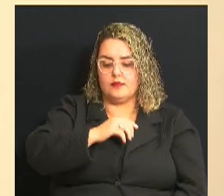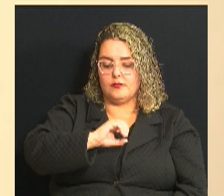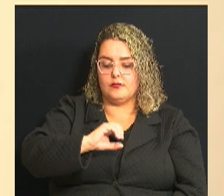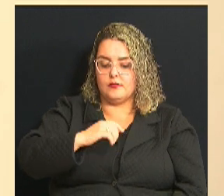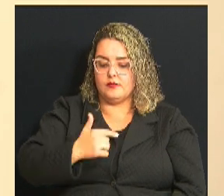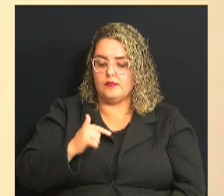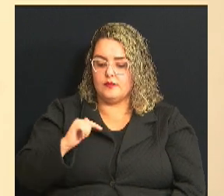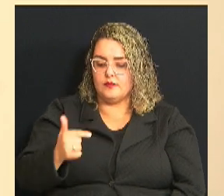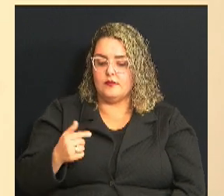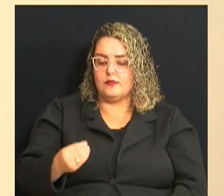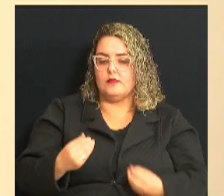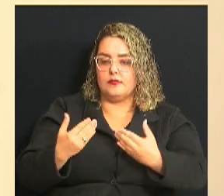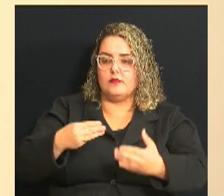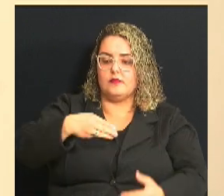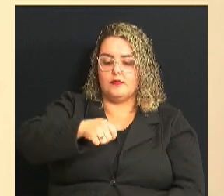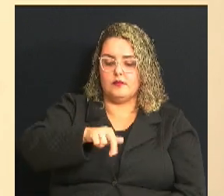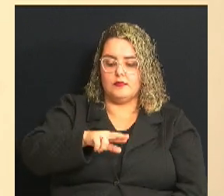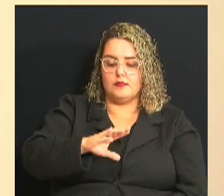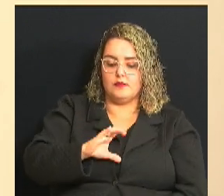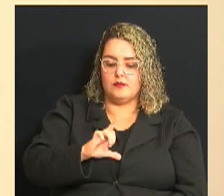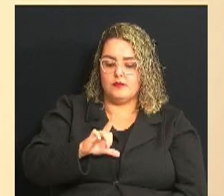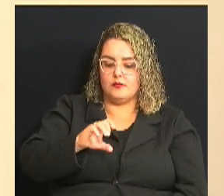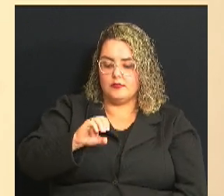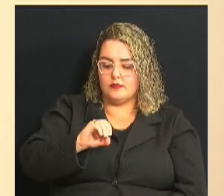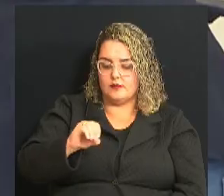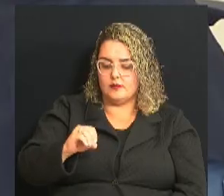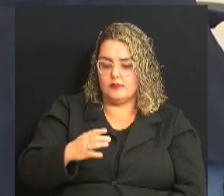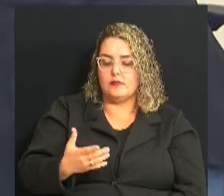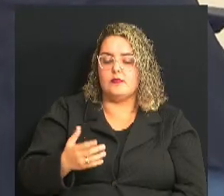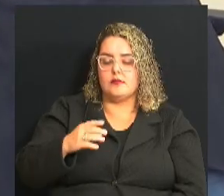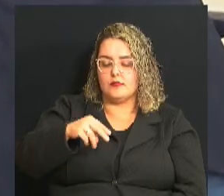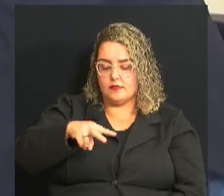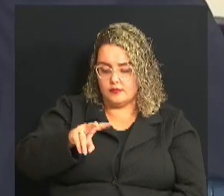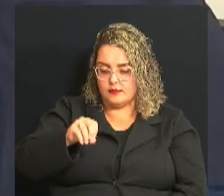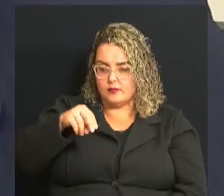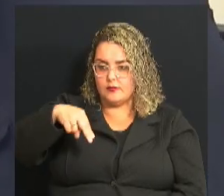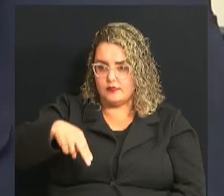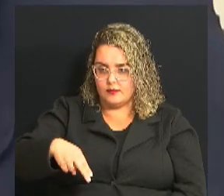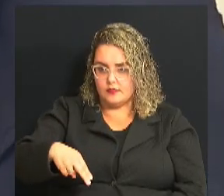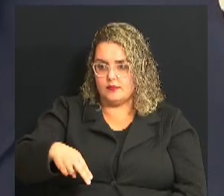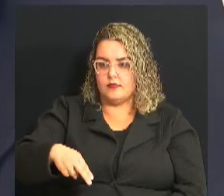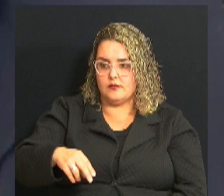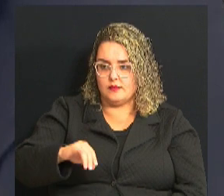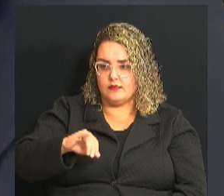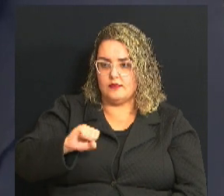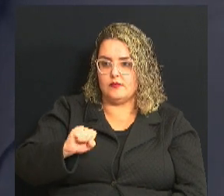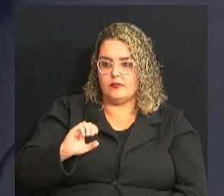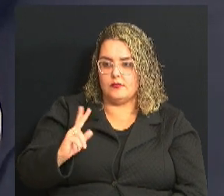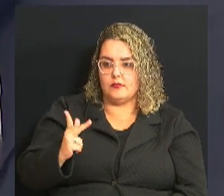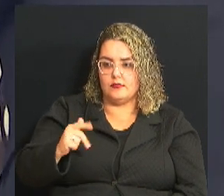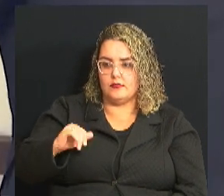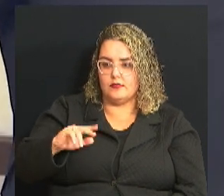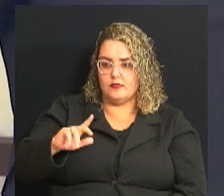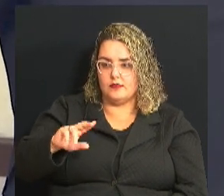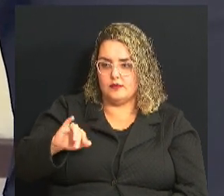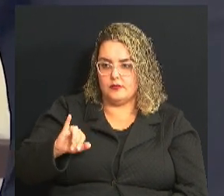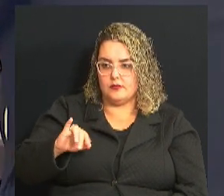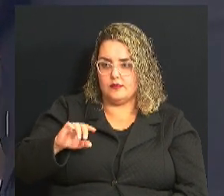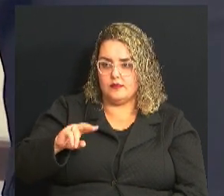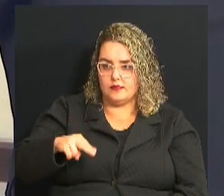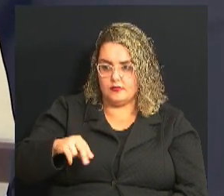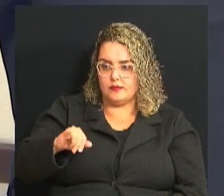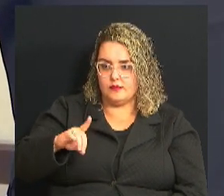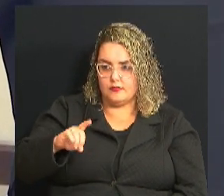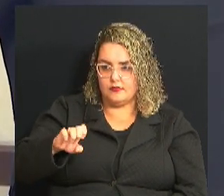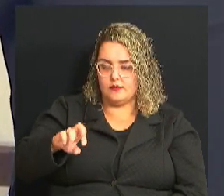concede a Marcelo von Schneider o título de cidadão campineiro pelos relevantes serviços